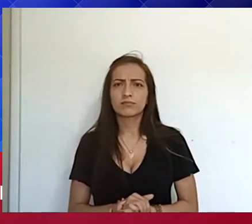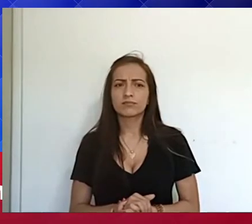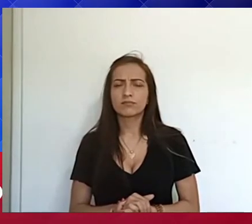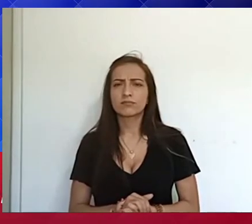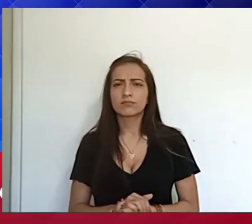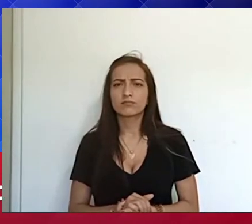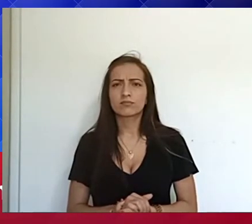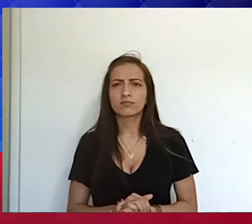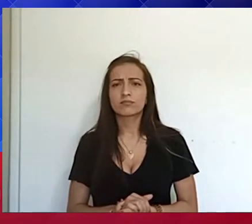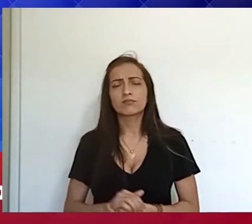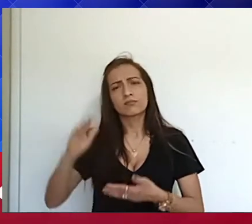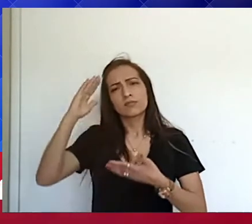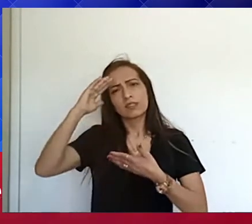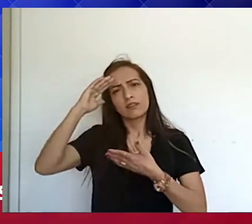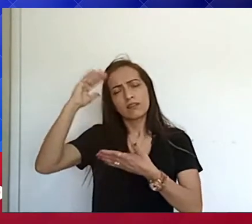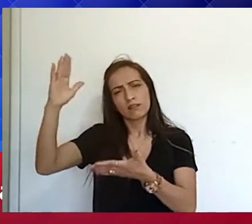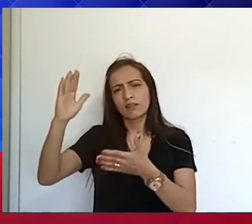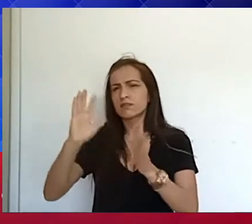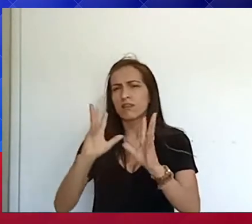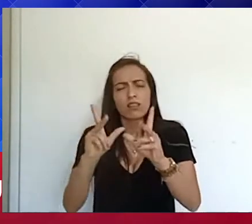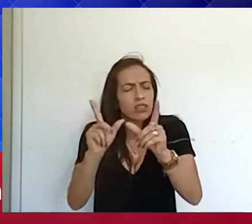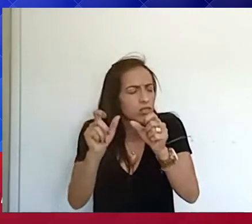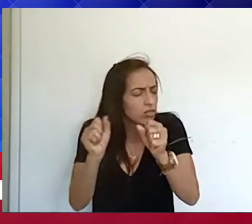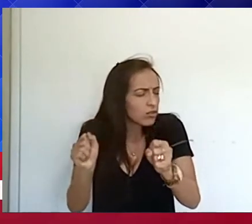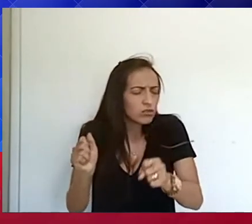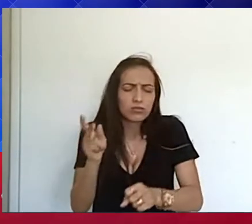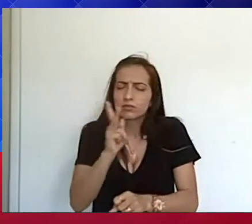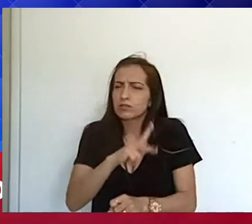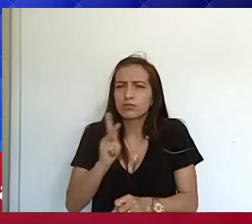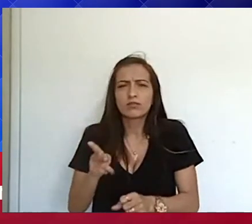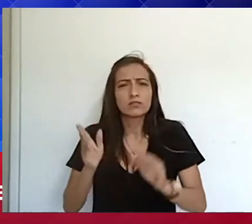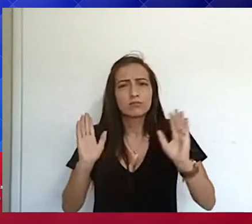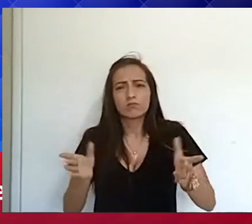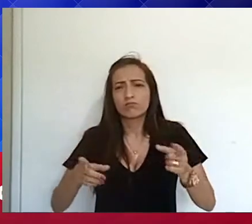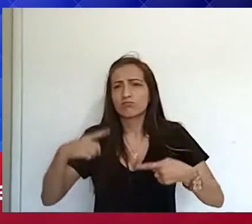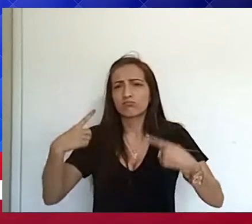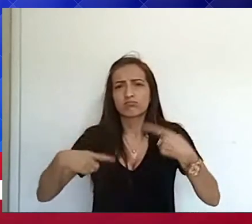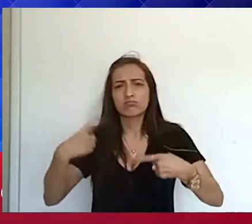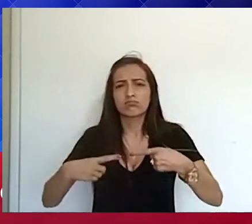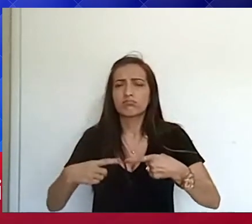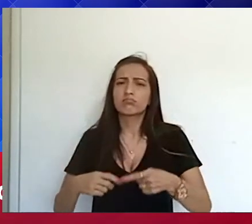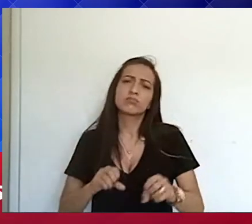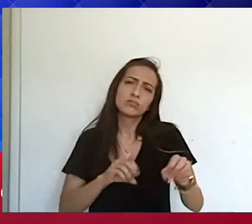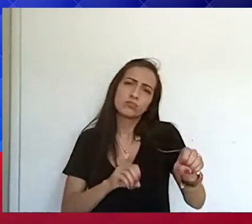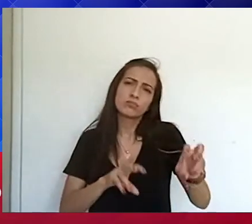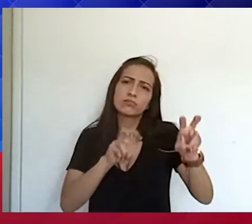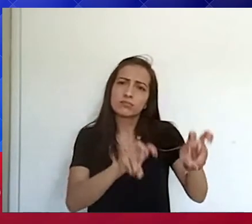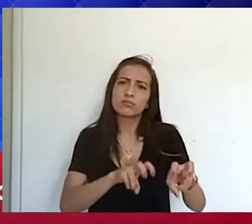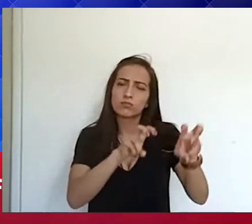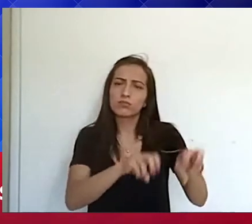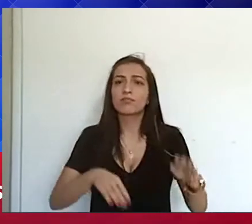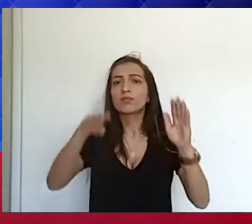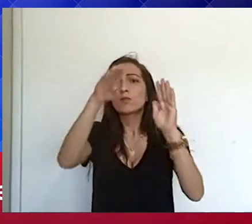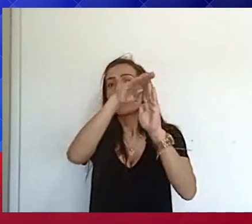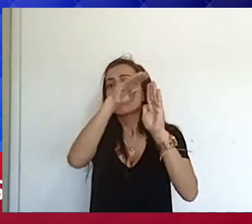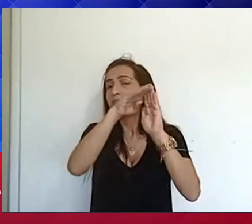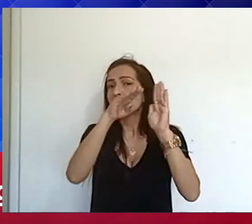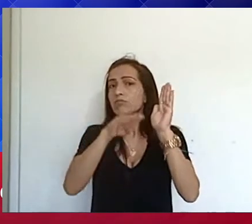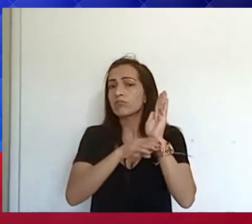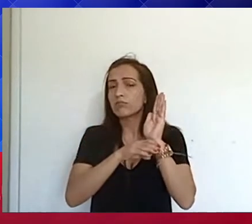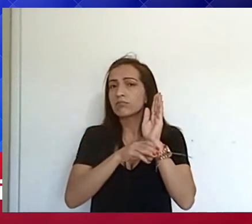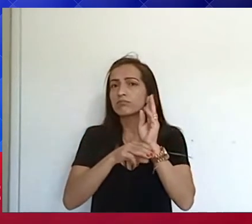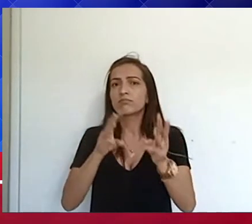Então, quero agradecer a presença dos professores hoje no nosso debate sobre educação no campo. O programa fica disponível no